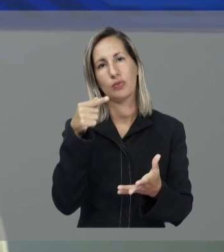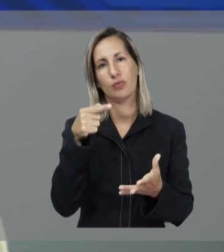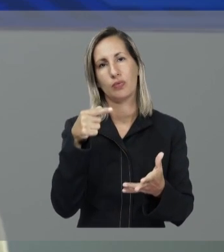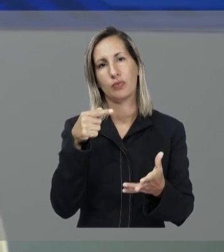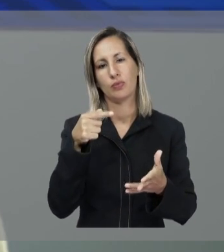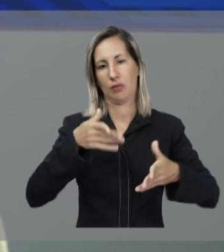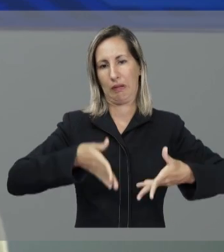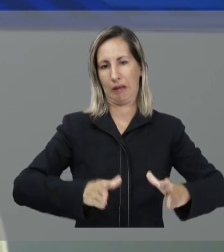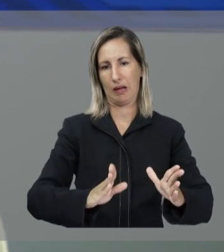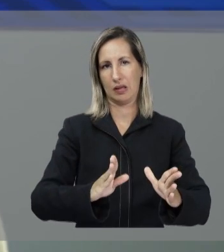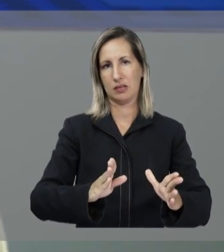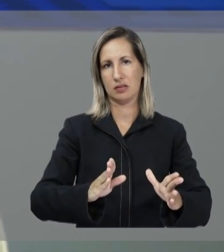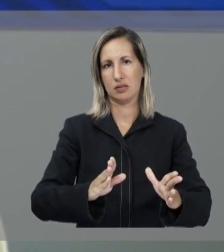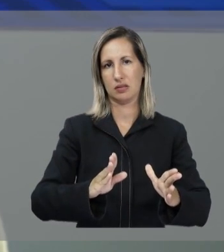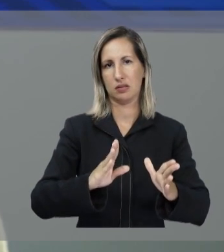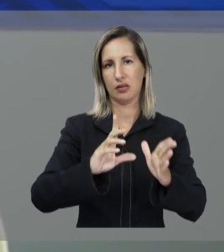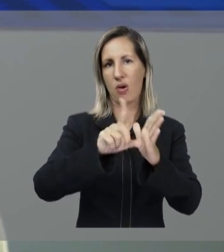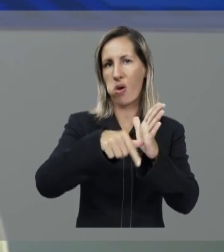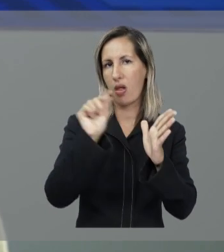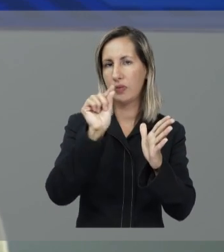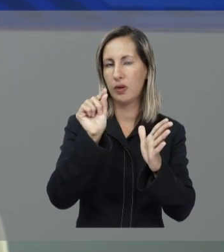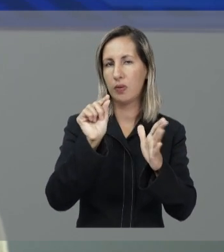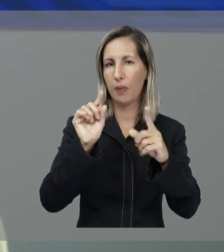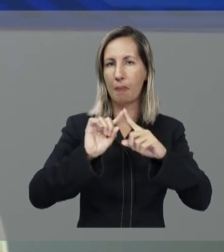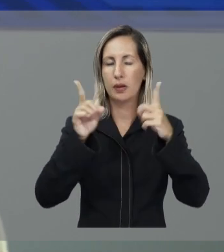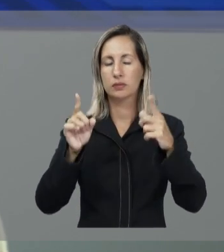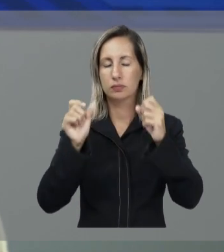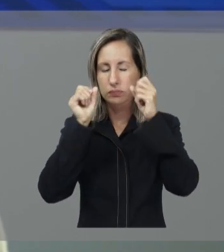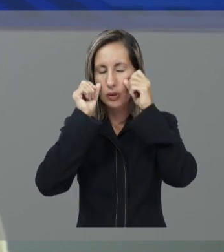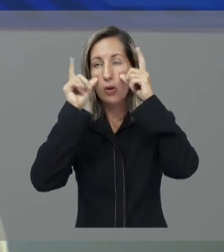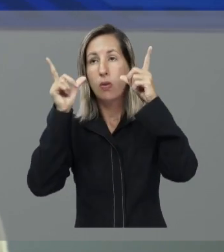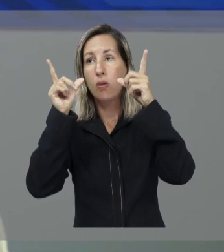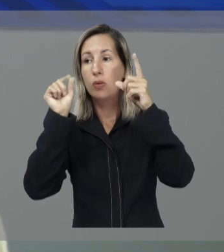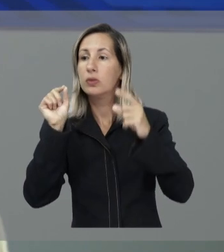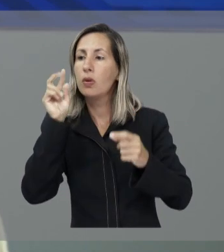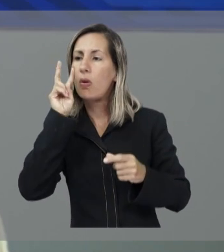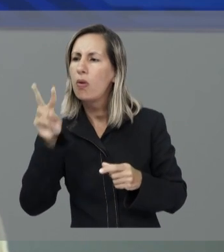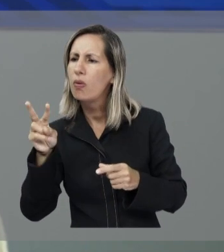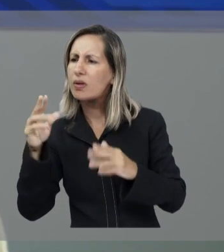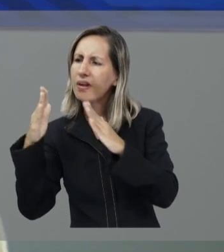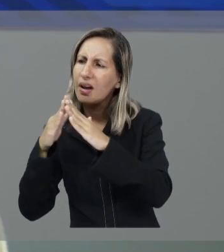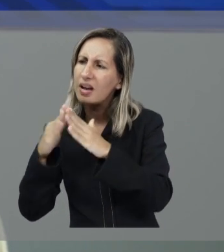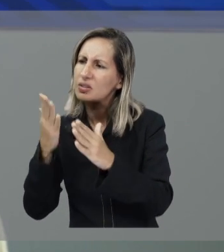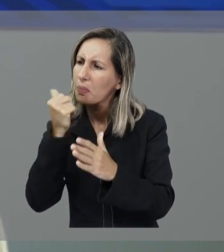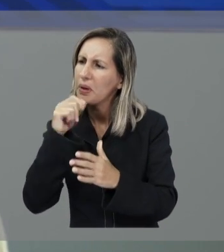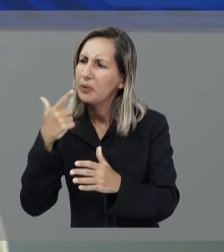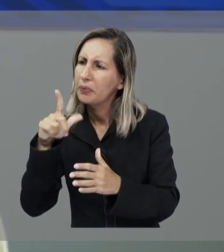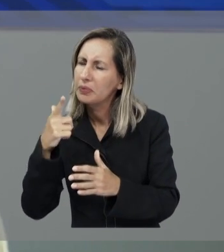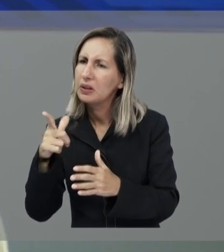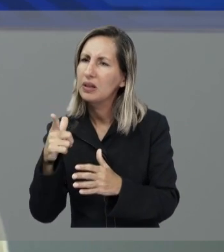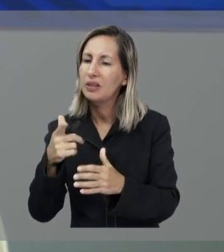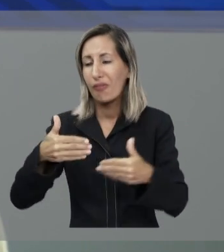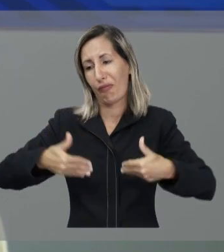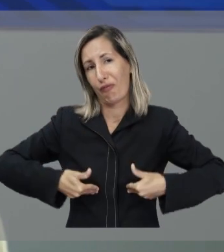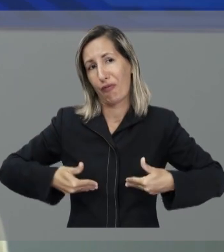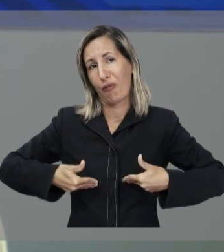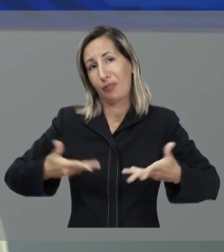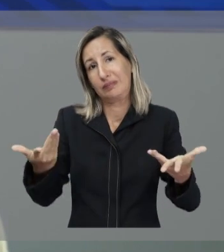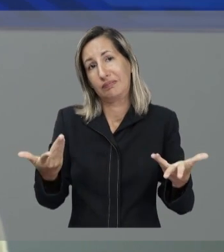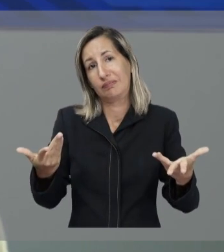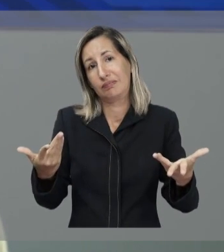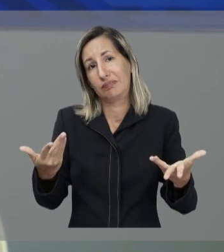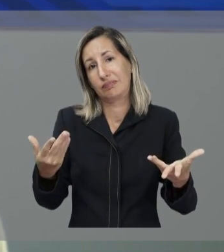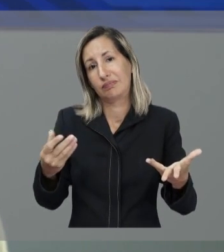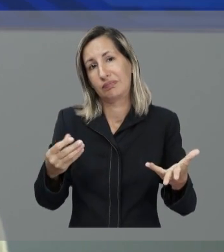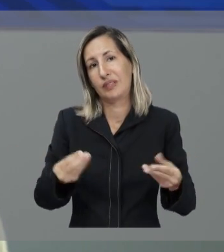nascem com a índole para o crime, mas quando elas acordam de manhã, olha para dentro de casa, não tem o que comer, tem filho passando fome e às vezes